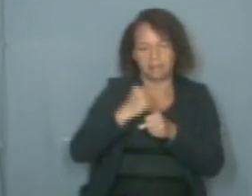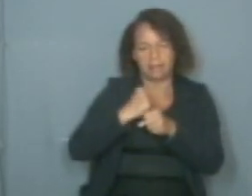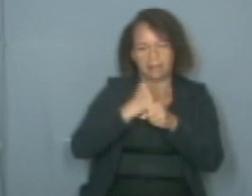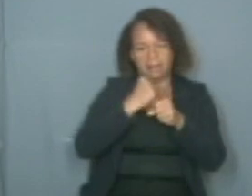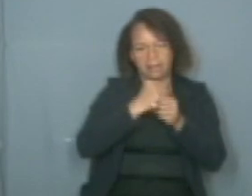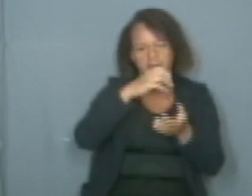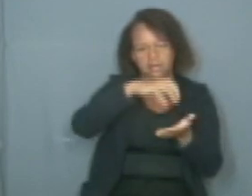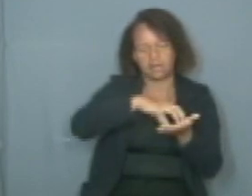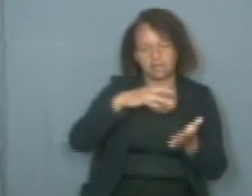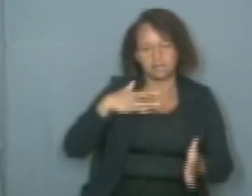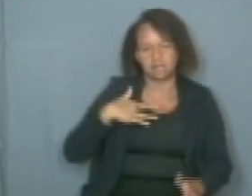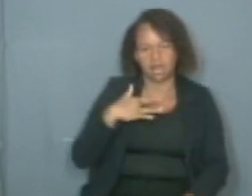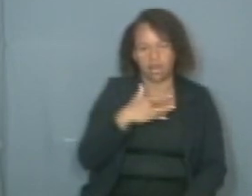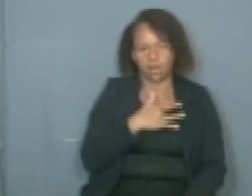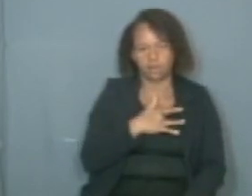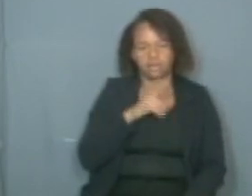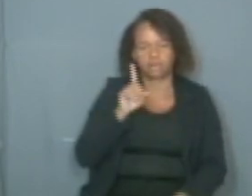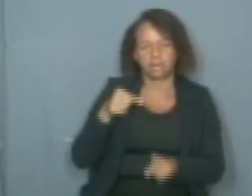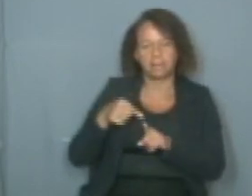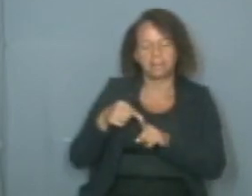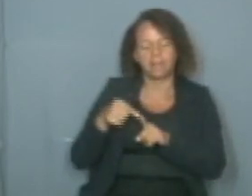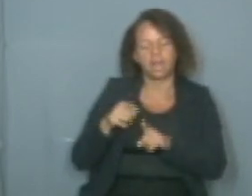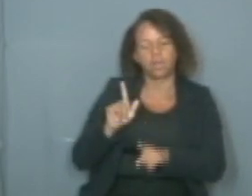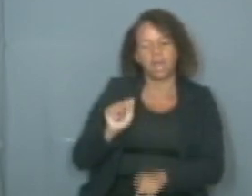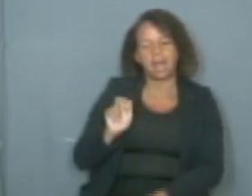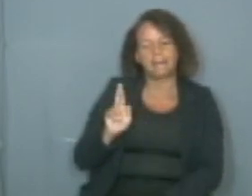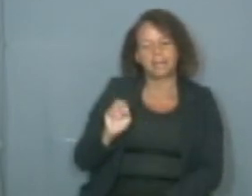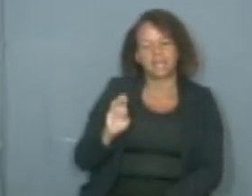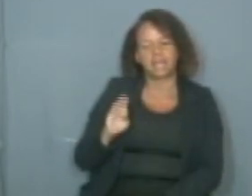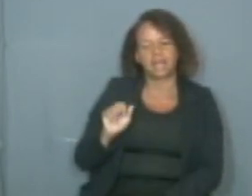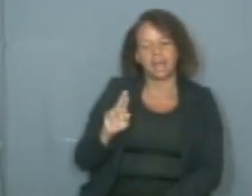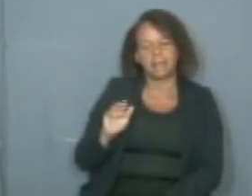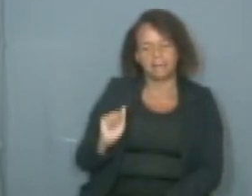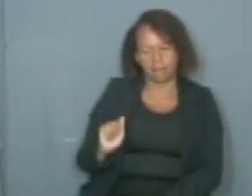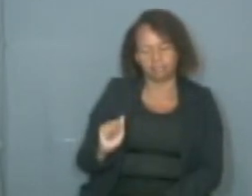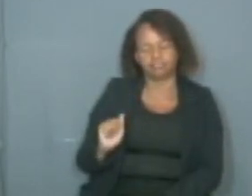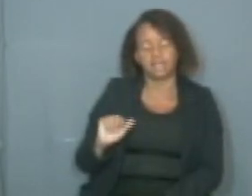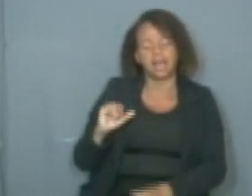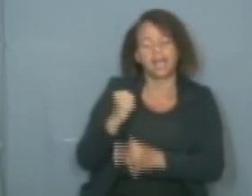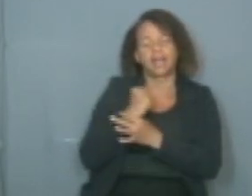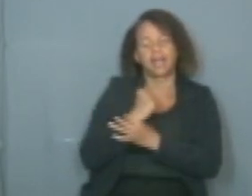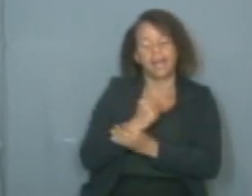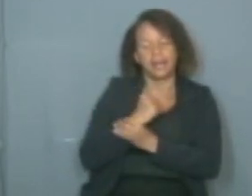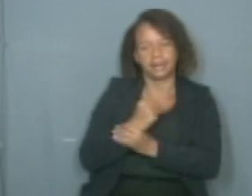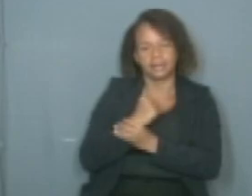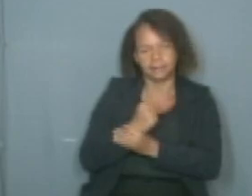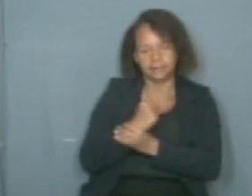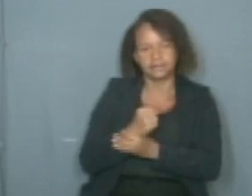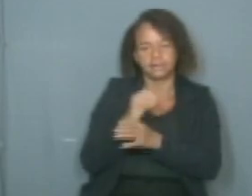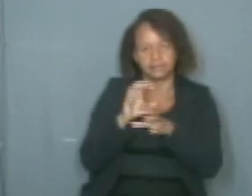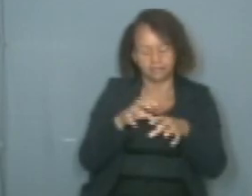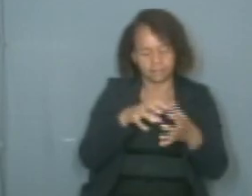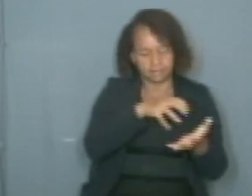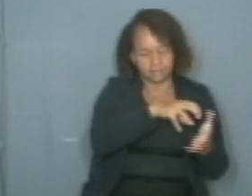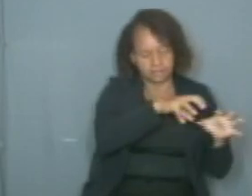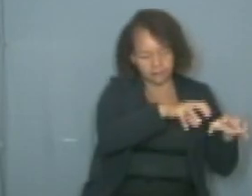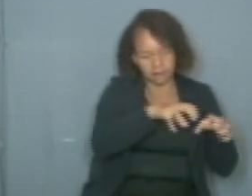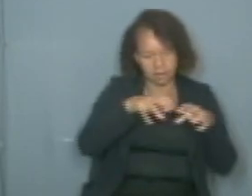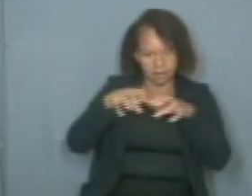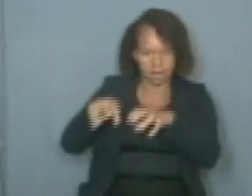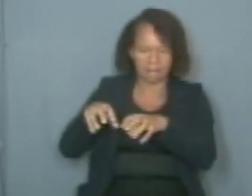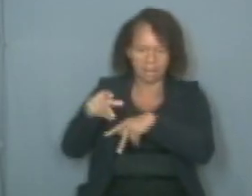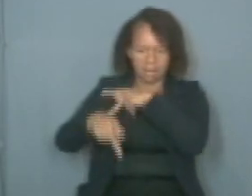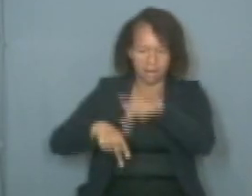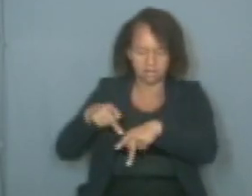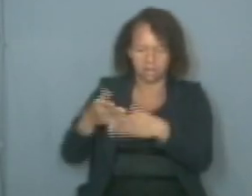na unidade de saúde, que fica no bairro da Guabiraba, e a garantia da relocação adequada para o atendimento da